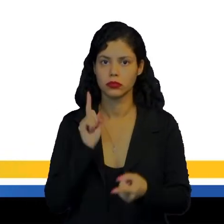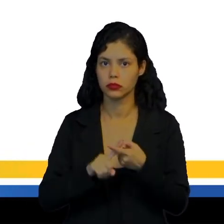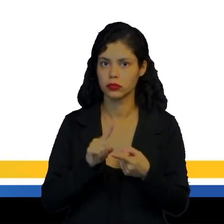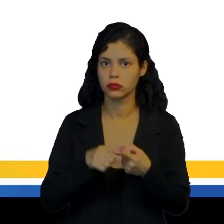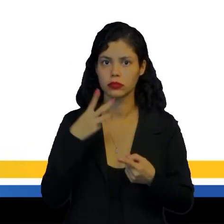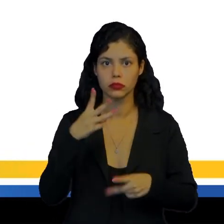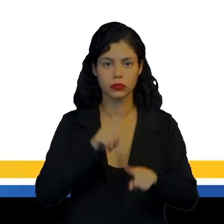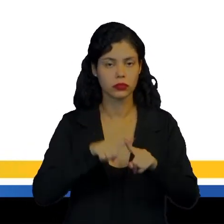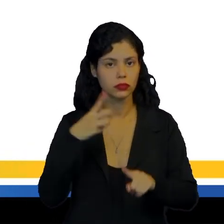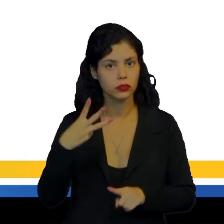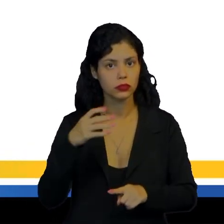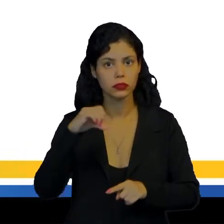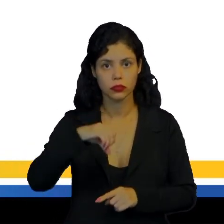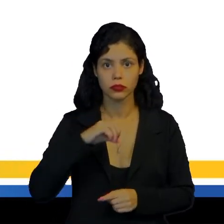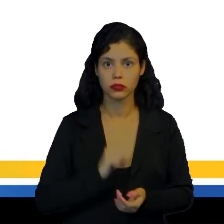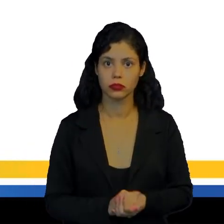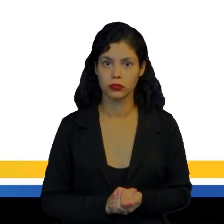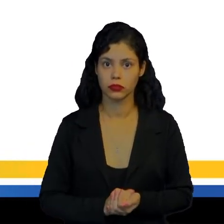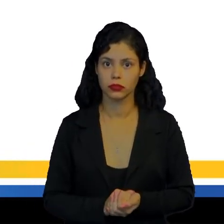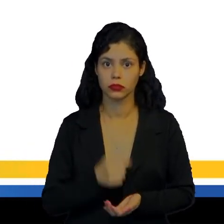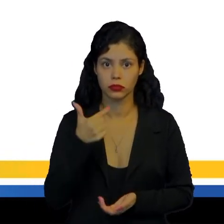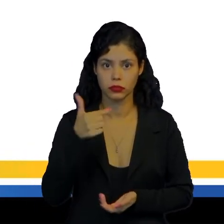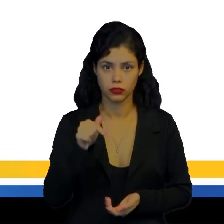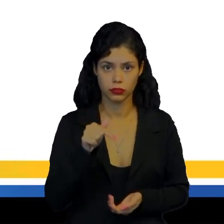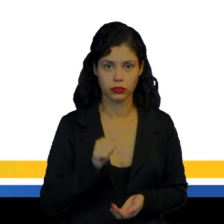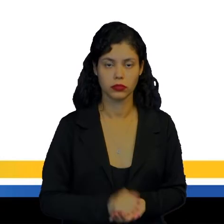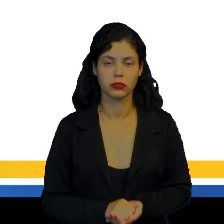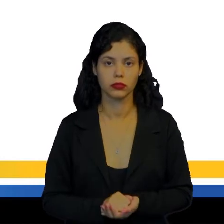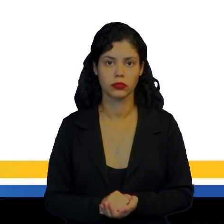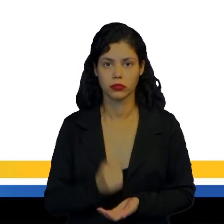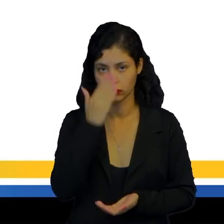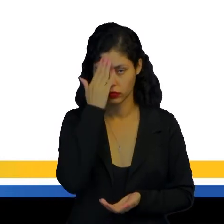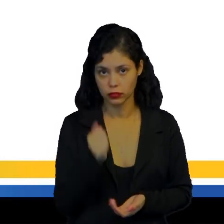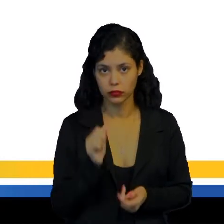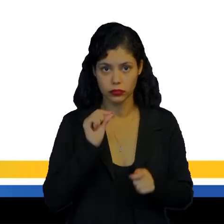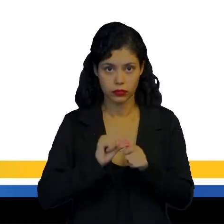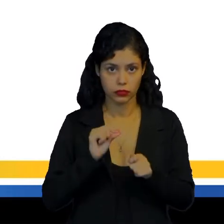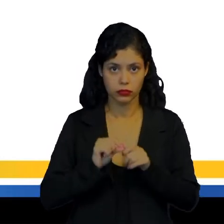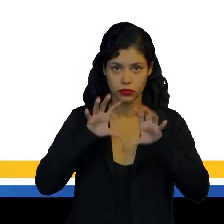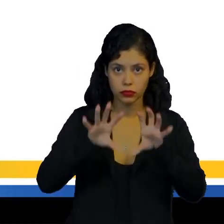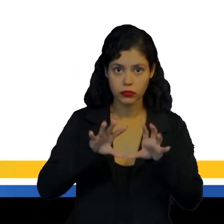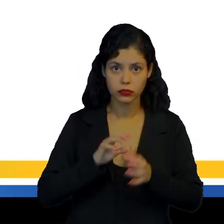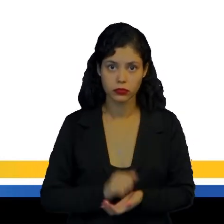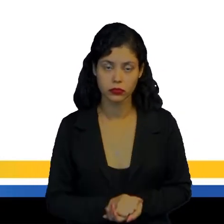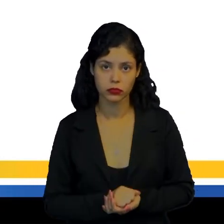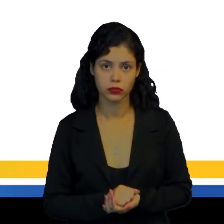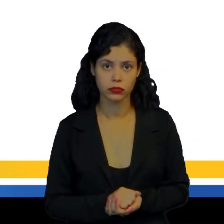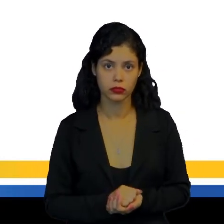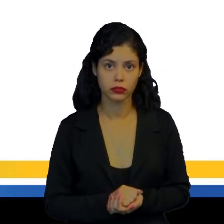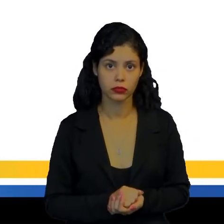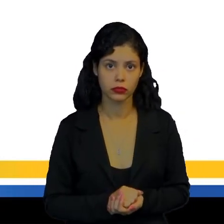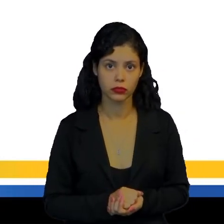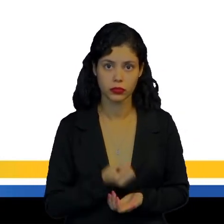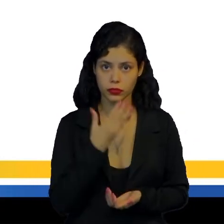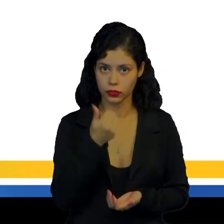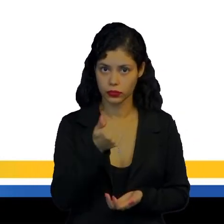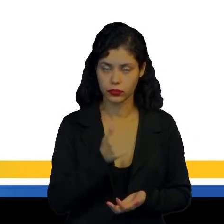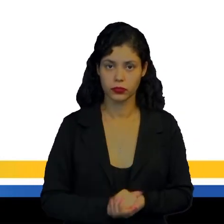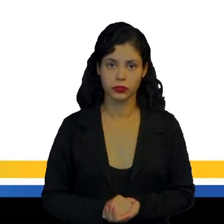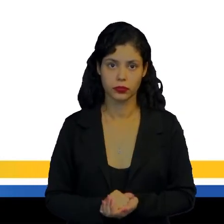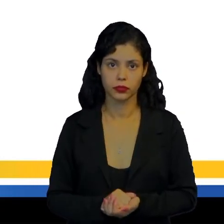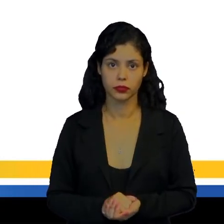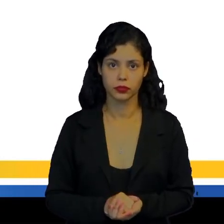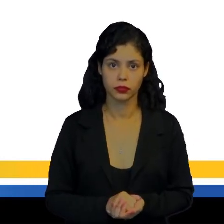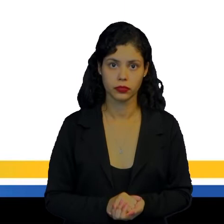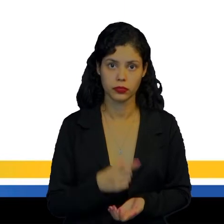3 vezes 3 é 9 e 9 vezes 3, 27. Então, já sabemos que dá para fazer isso. Tudo bem? Então, aí nós